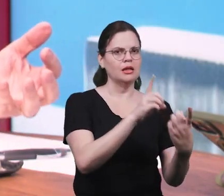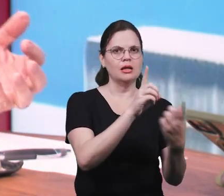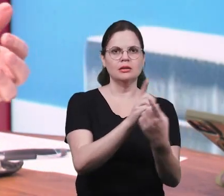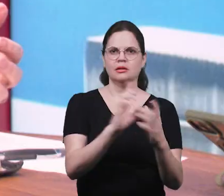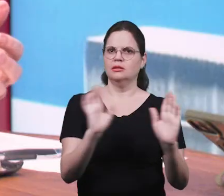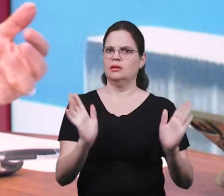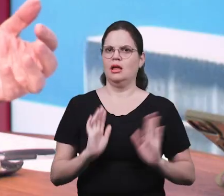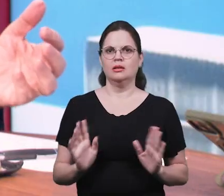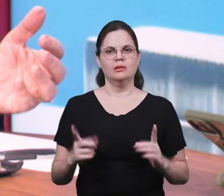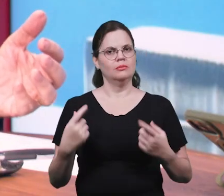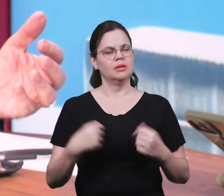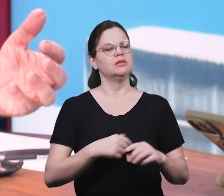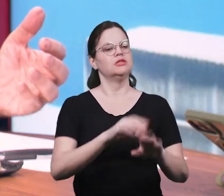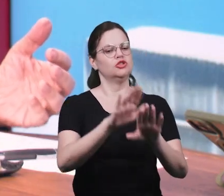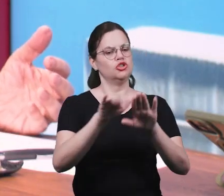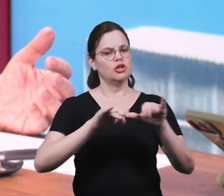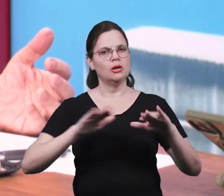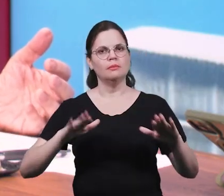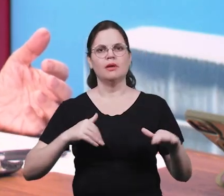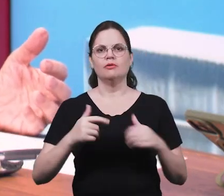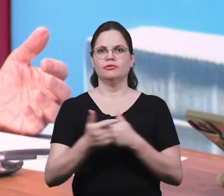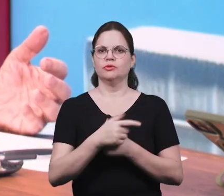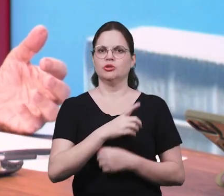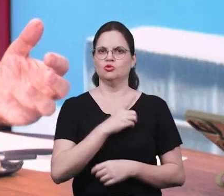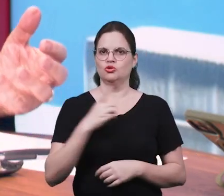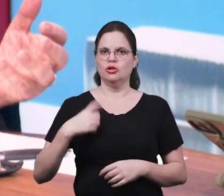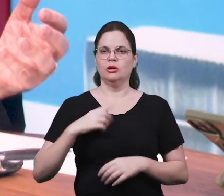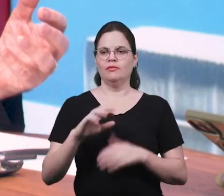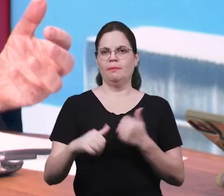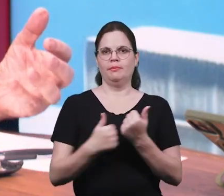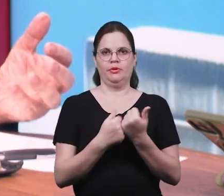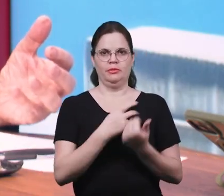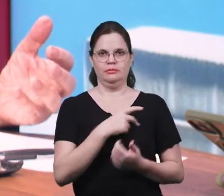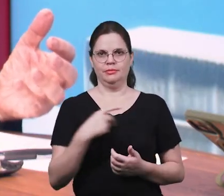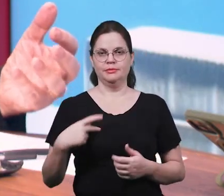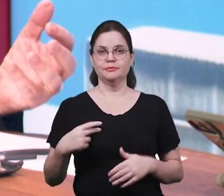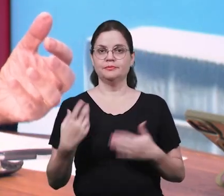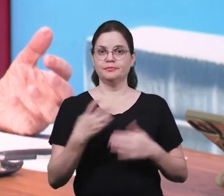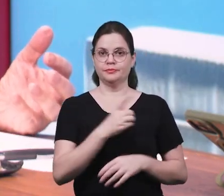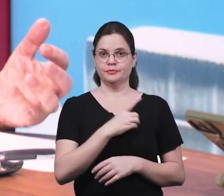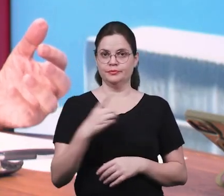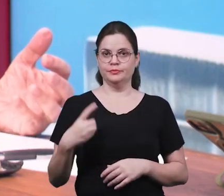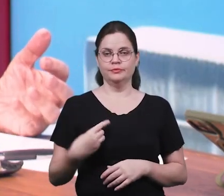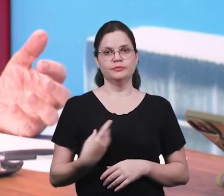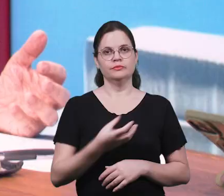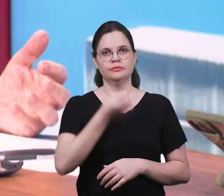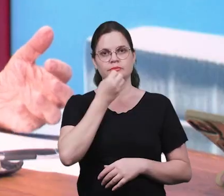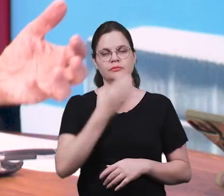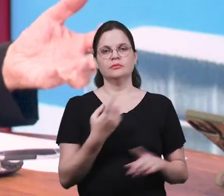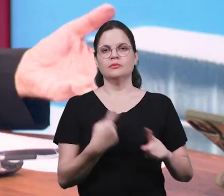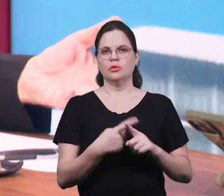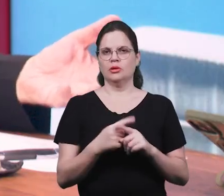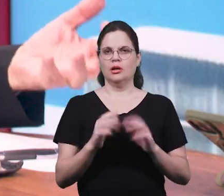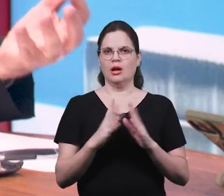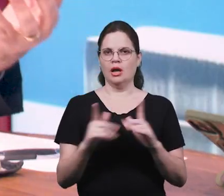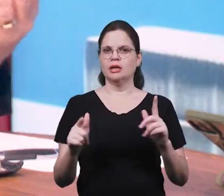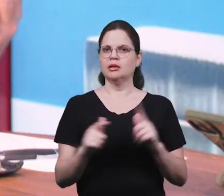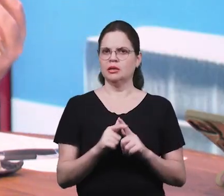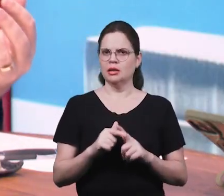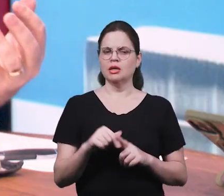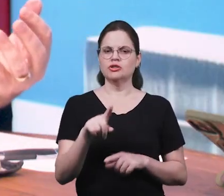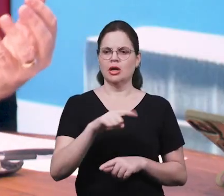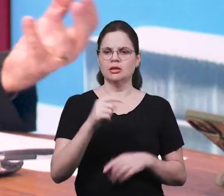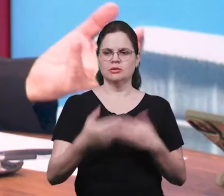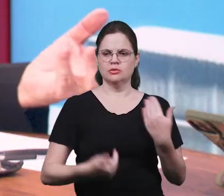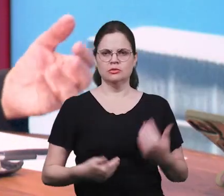bem visto, é uma característica. Ele é diácono porque a igreja o aceita bem. E ele surge